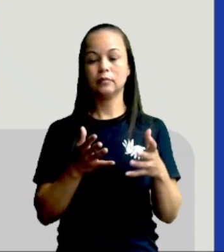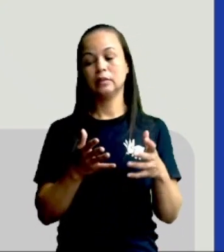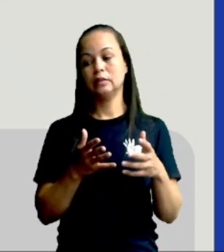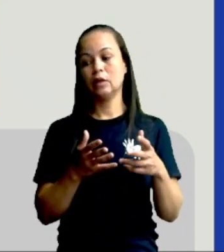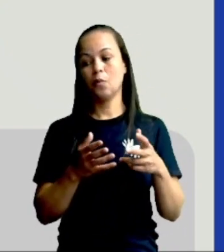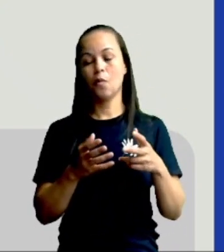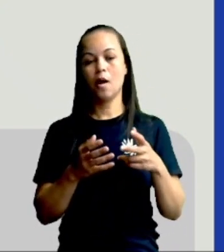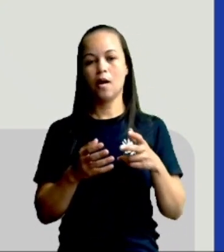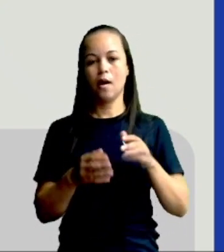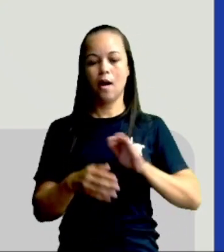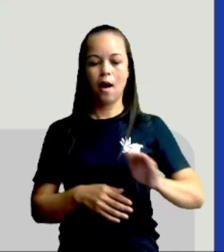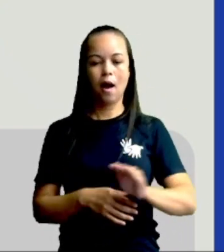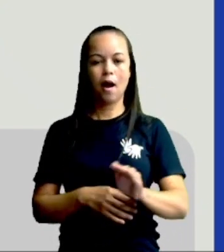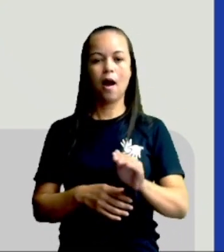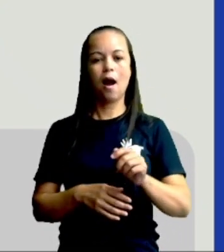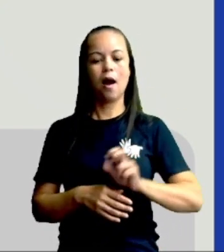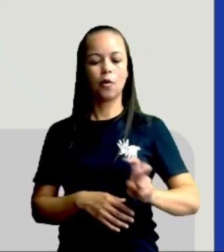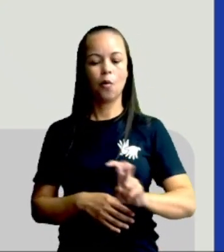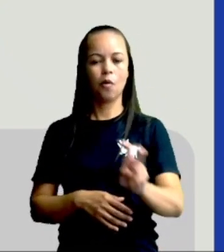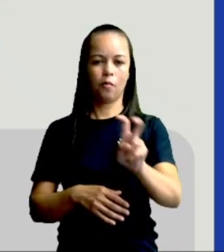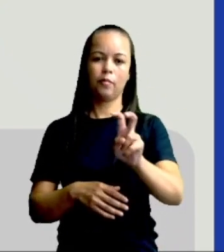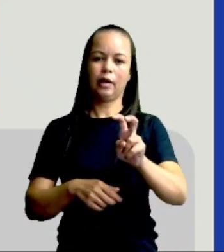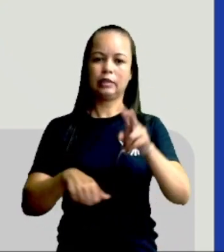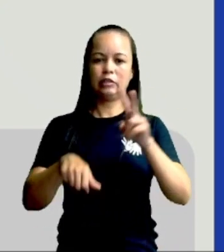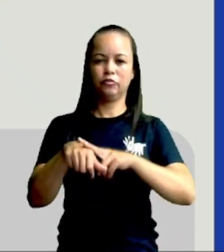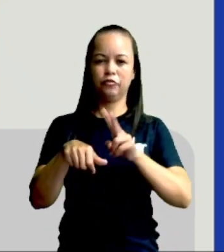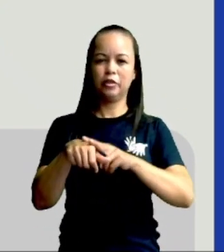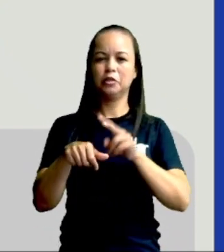de vidro é um lacertilho, né?